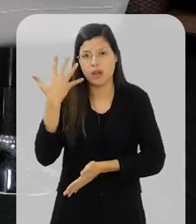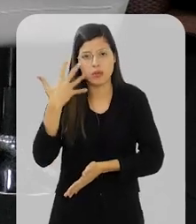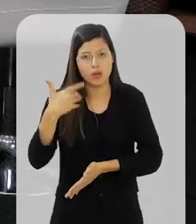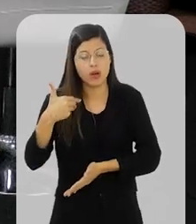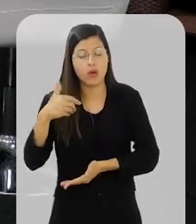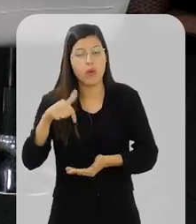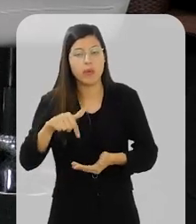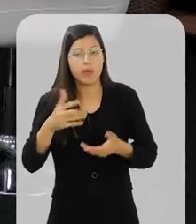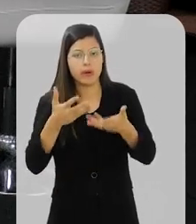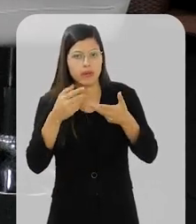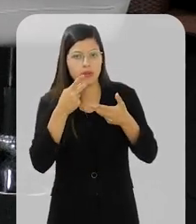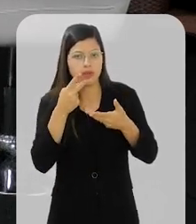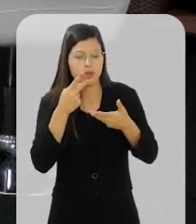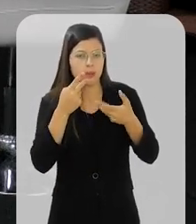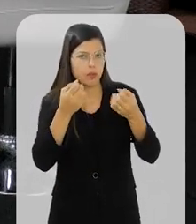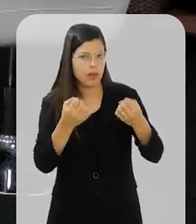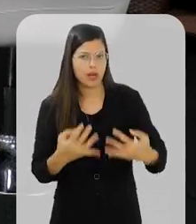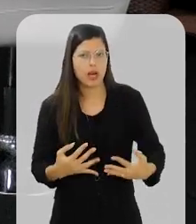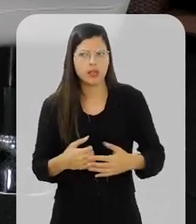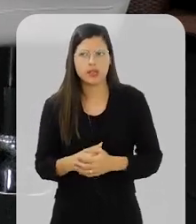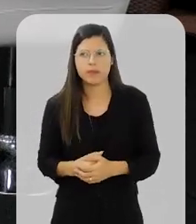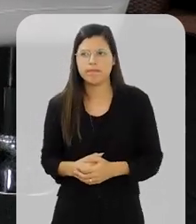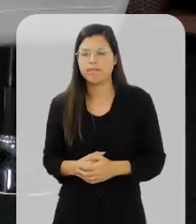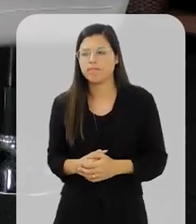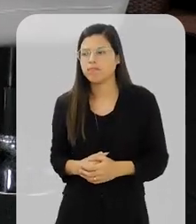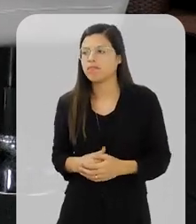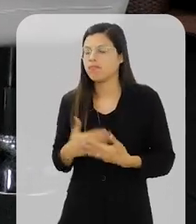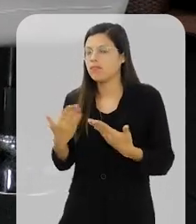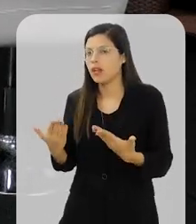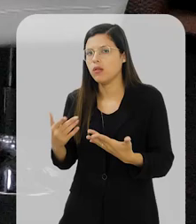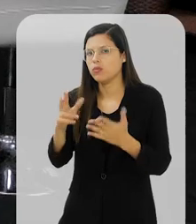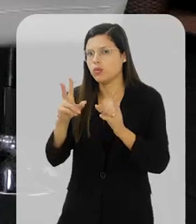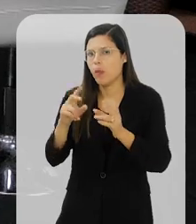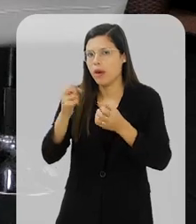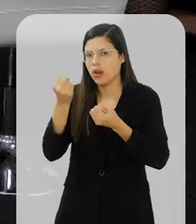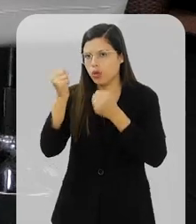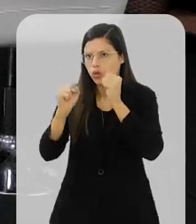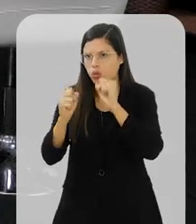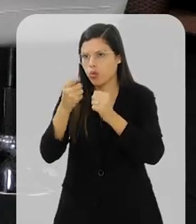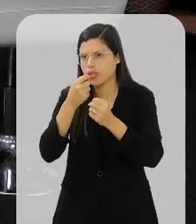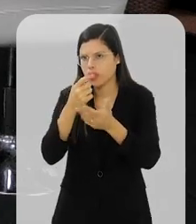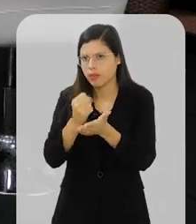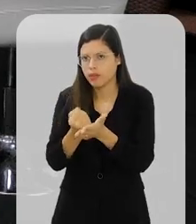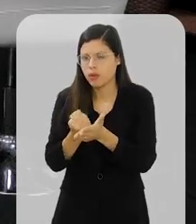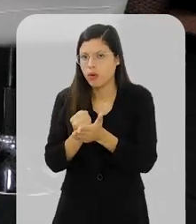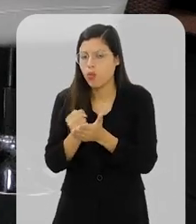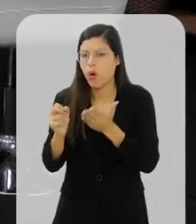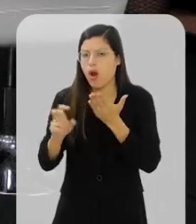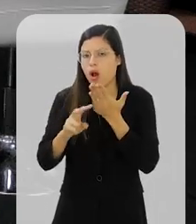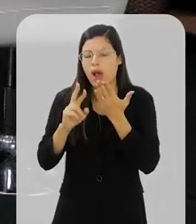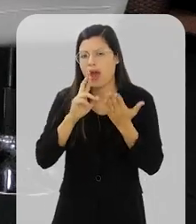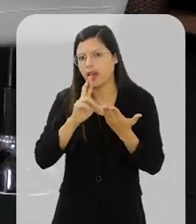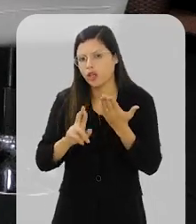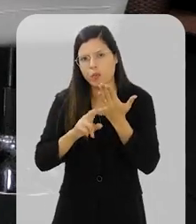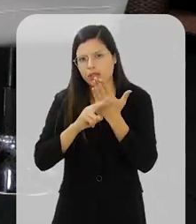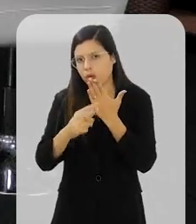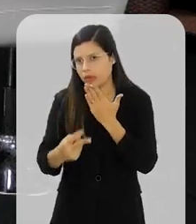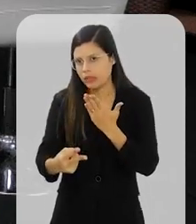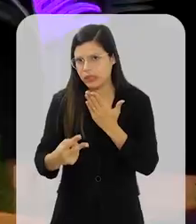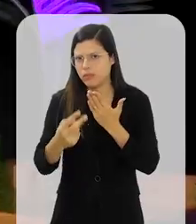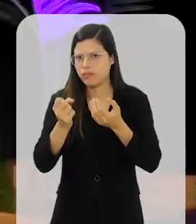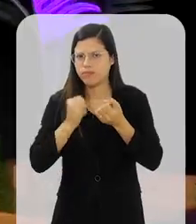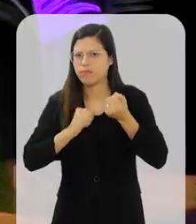vocês falassem um pouco sobre isso também. Em relação à indústria farmacêutica, eu acho que a gente tem que, em relação ao efeito na